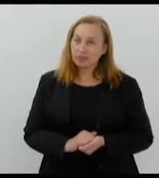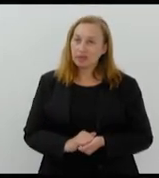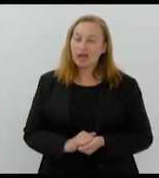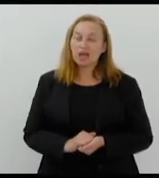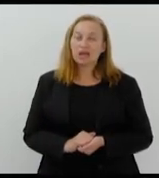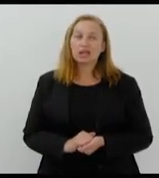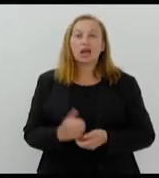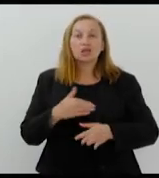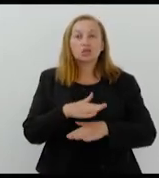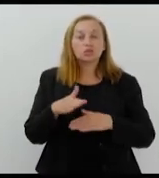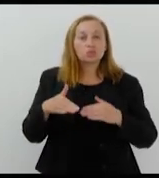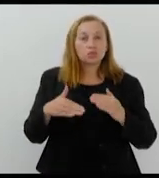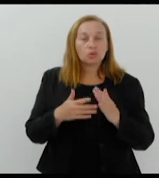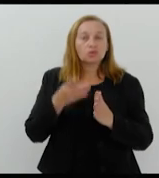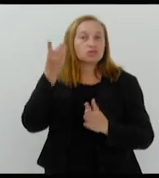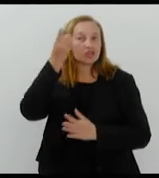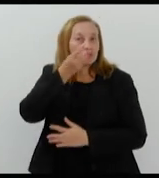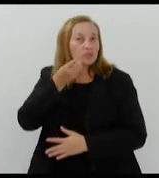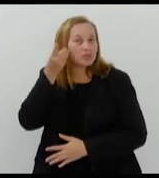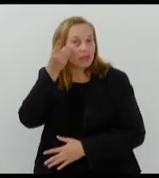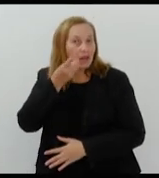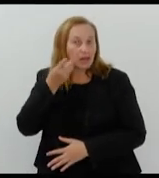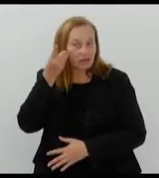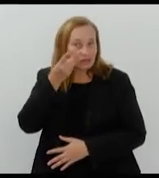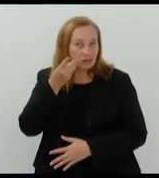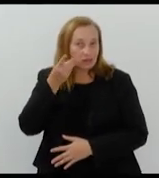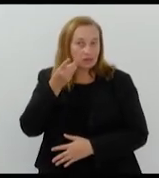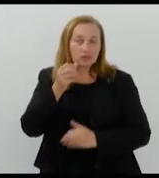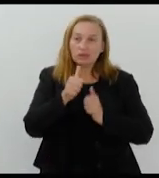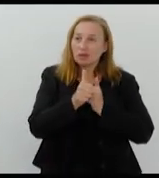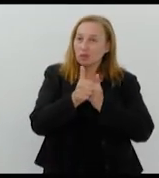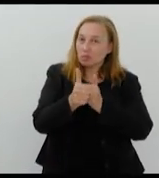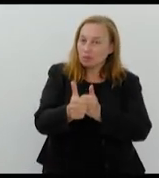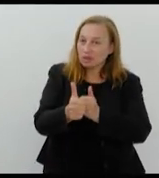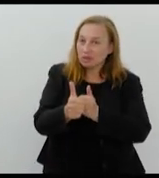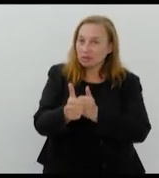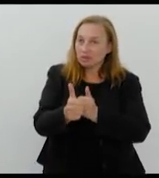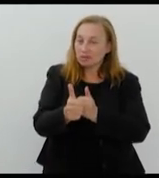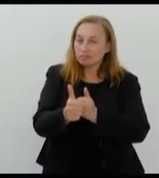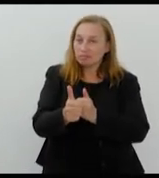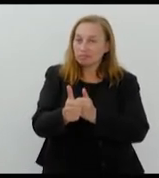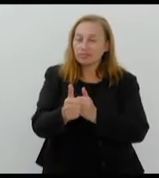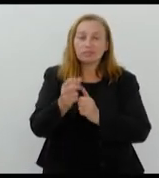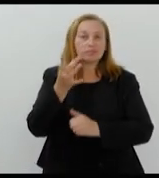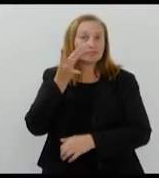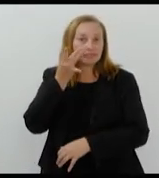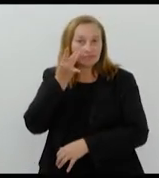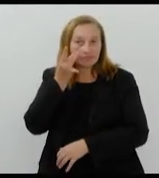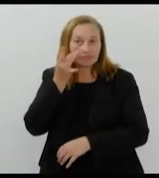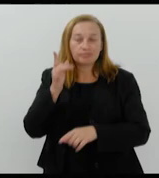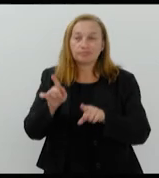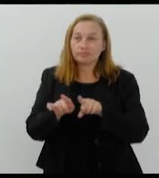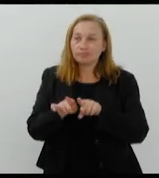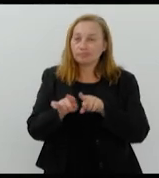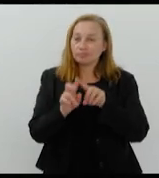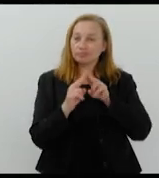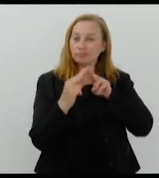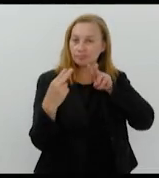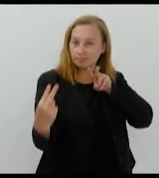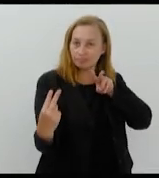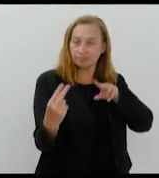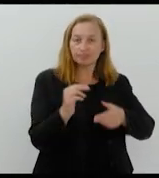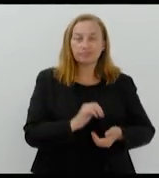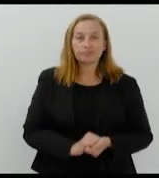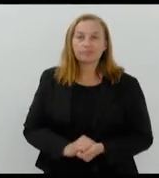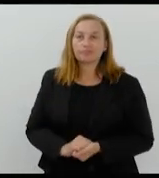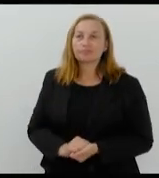Senhoras e senhores parlamentares que nos acompanham de forma presencial ou remota,